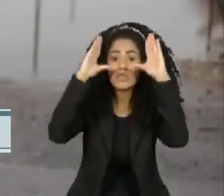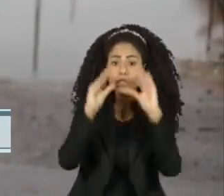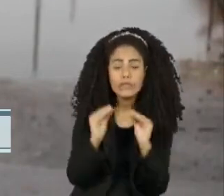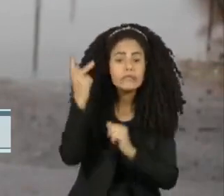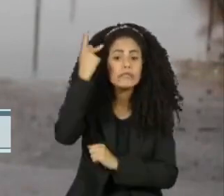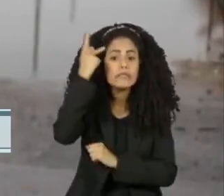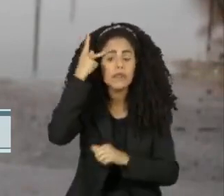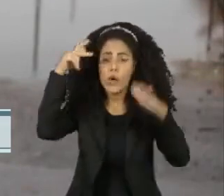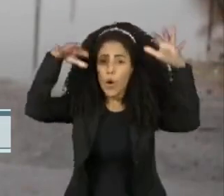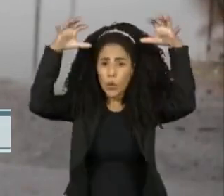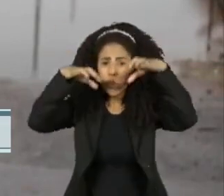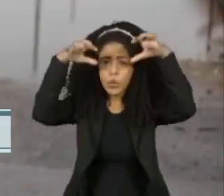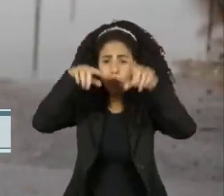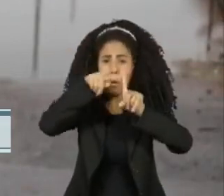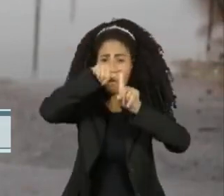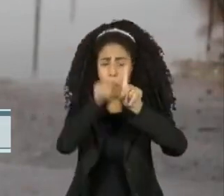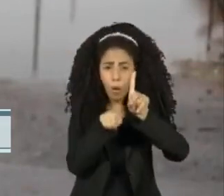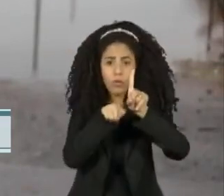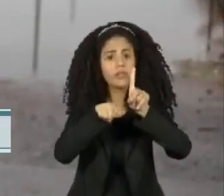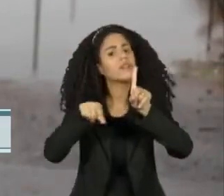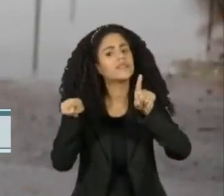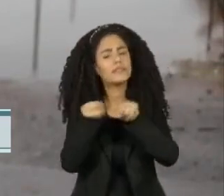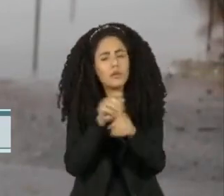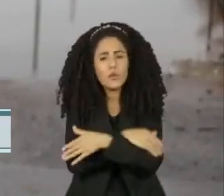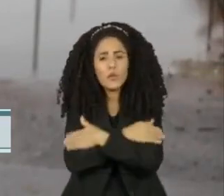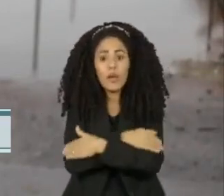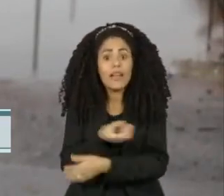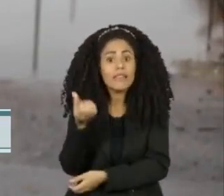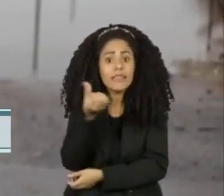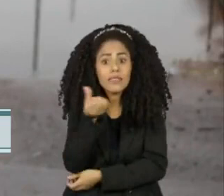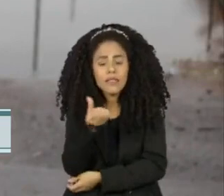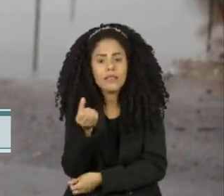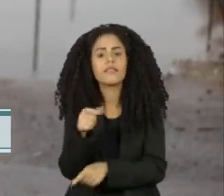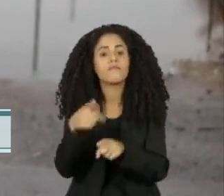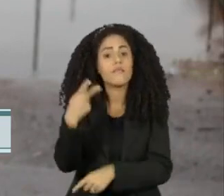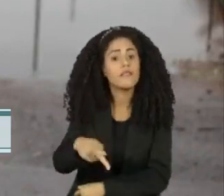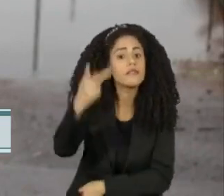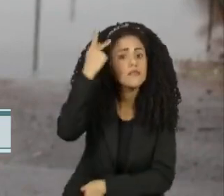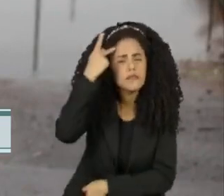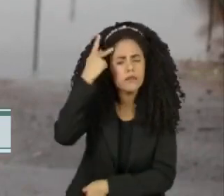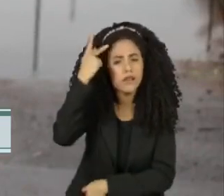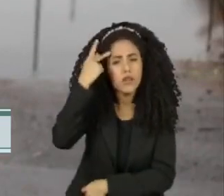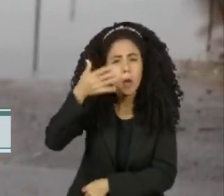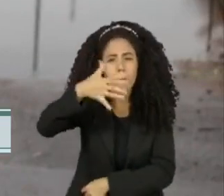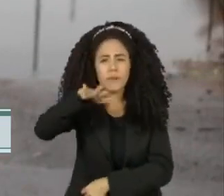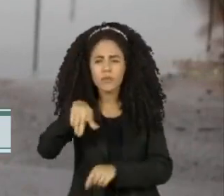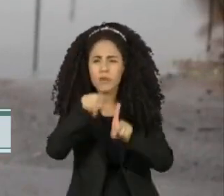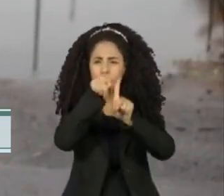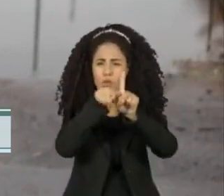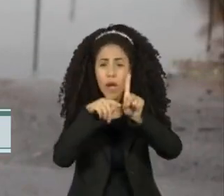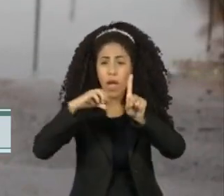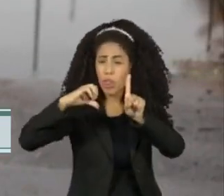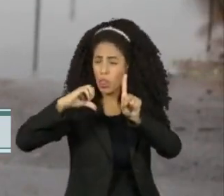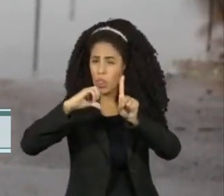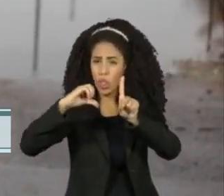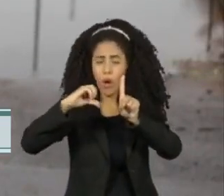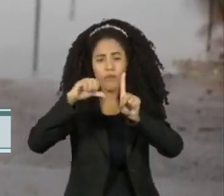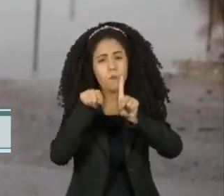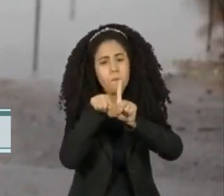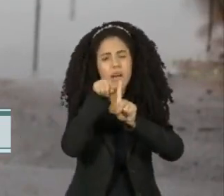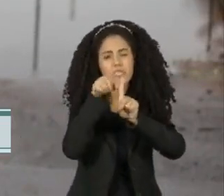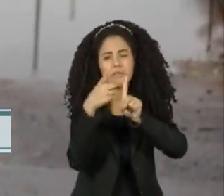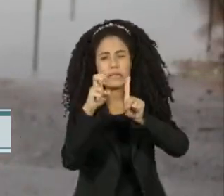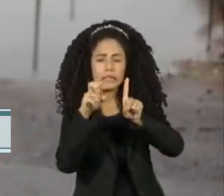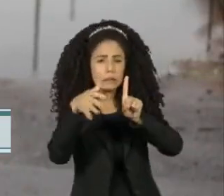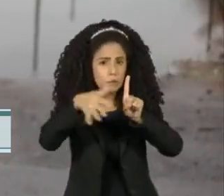provocando chuvas e queda na temperatura na sexta-feira a temperatura na capital paulista deve ficar entre os é de mínima e a